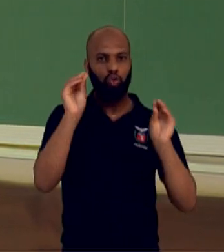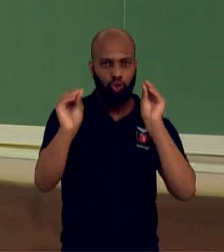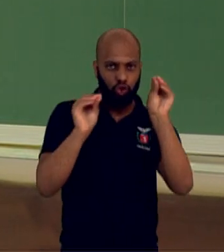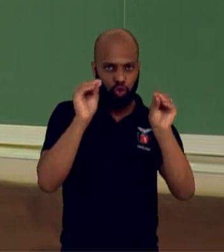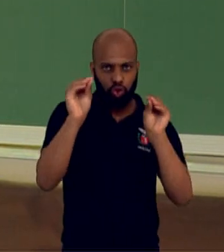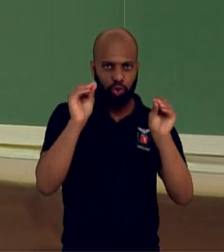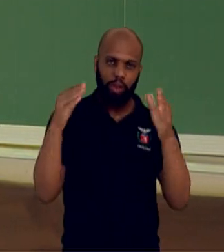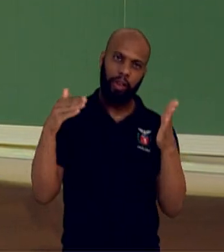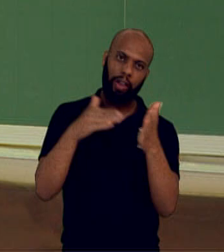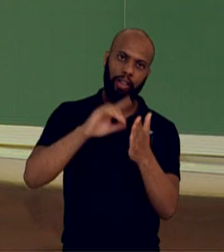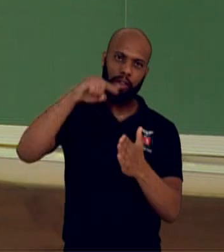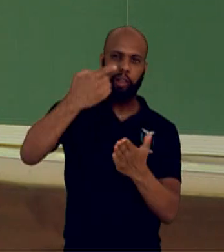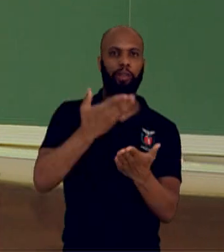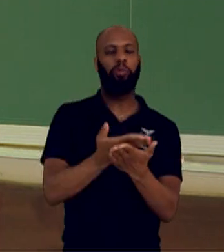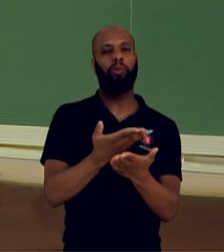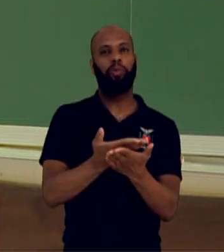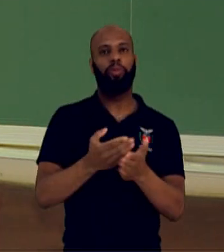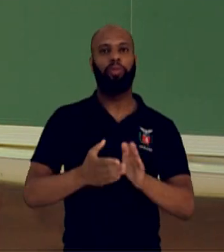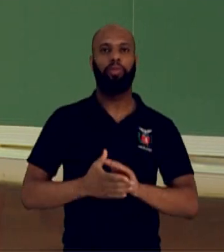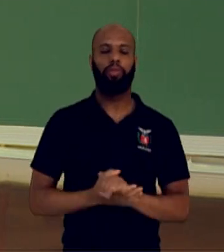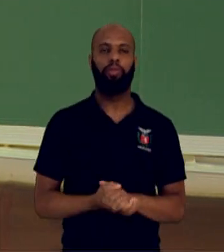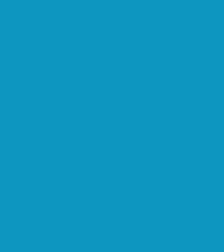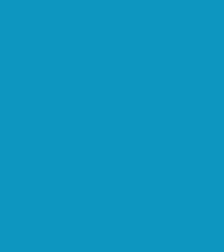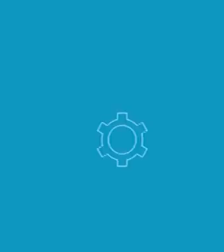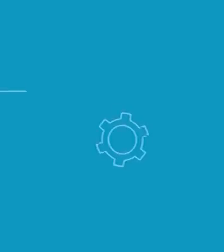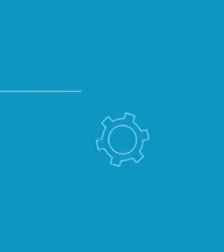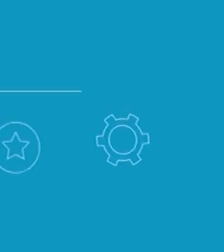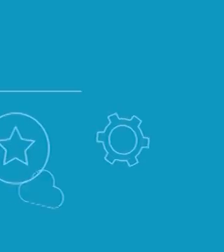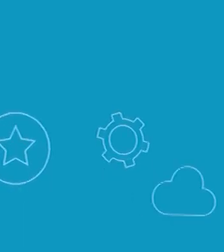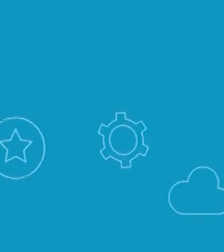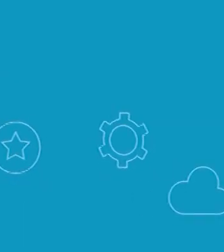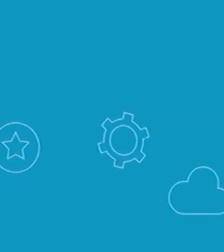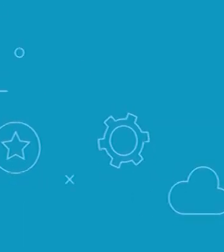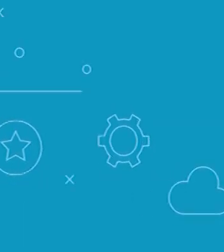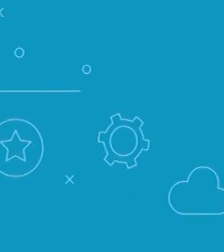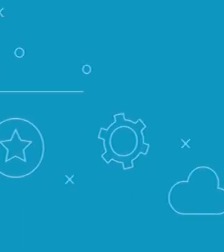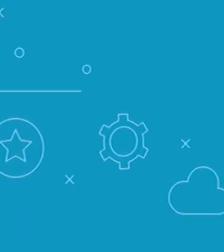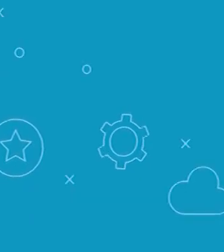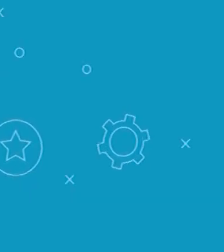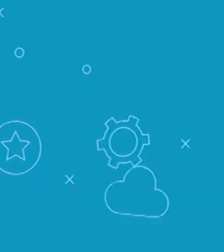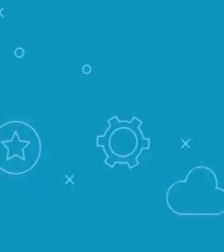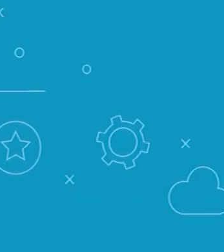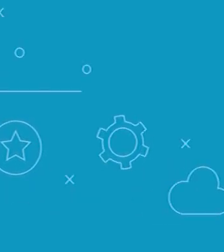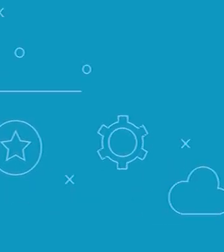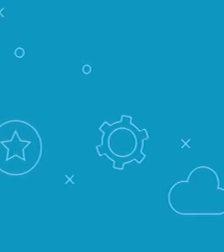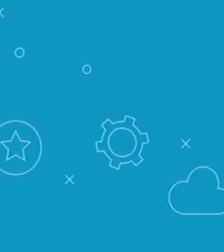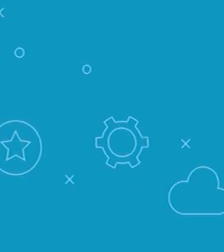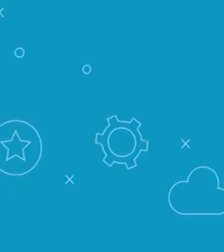vocês e até!